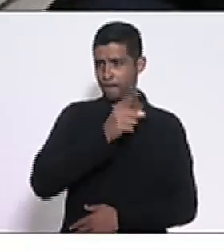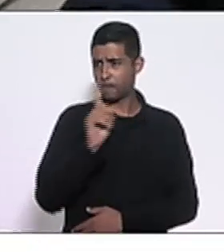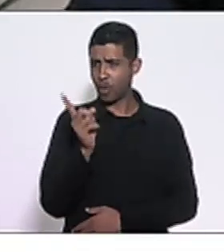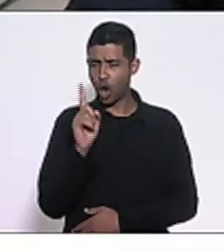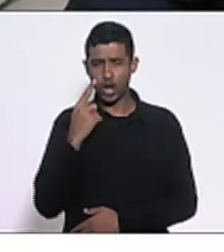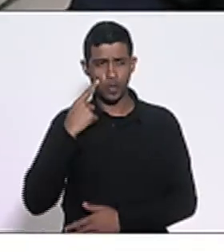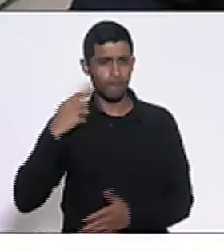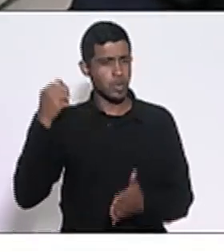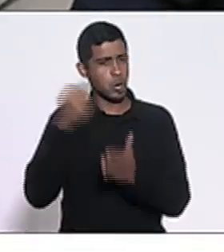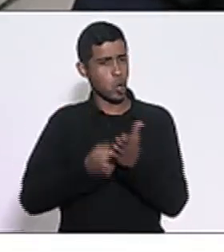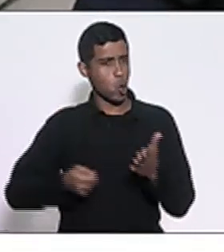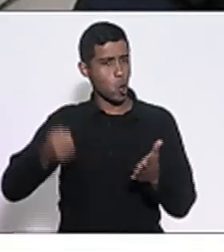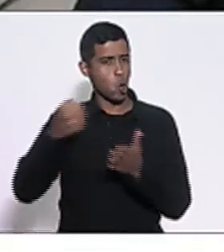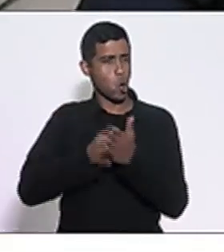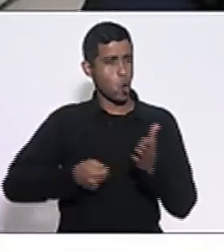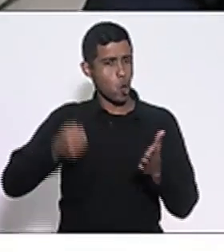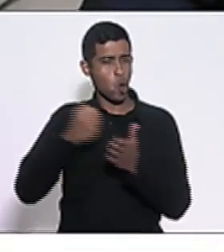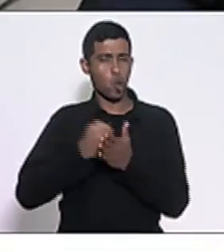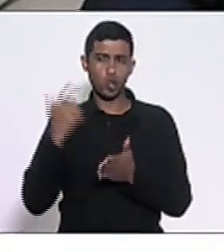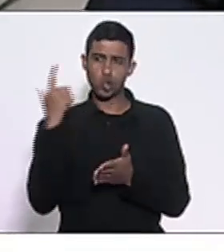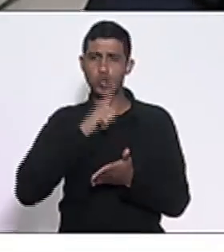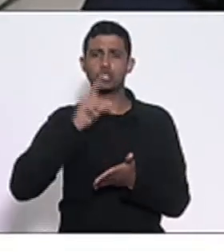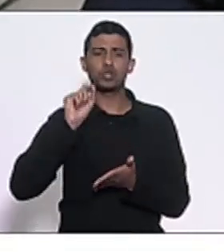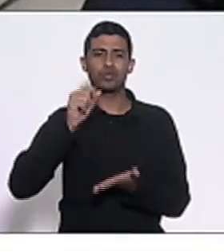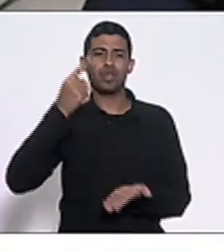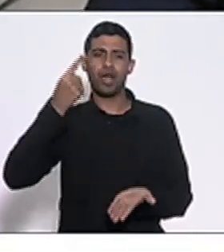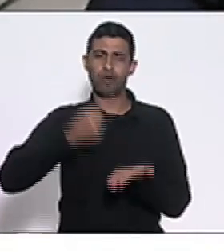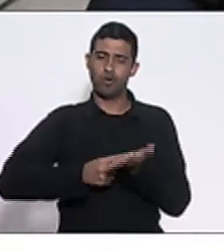foi travada e o acordo foi feito.